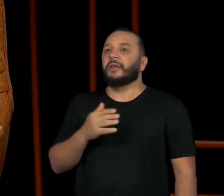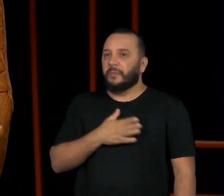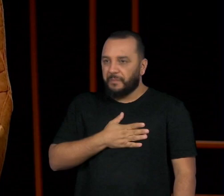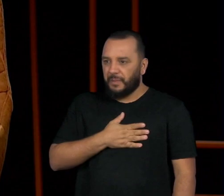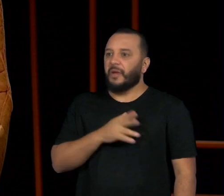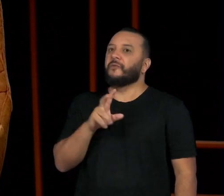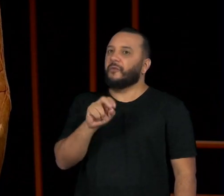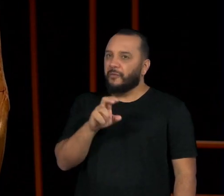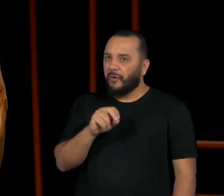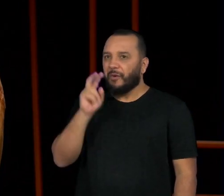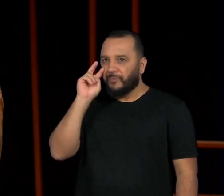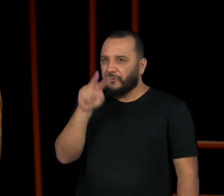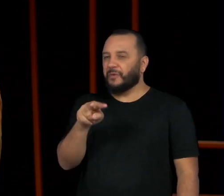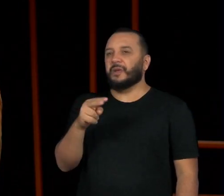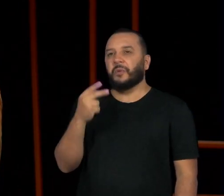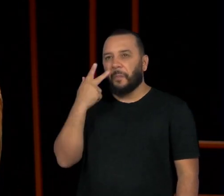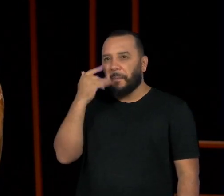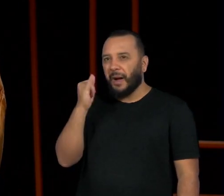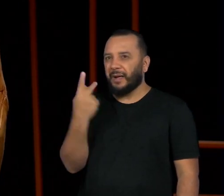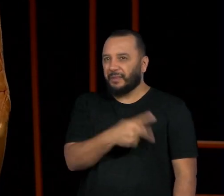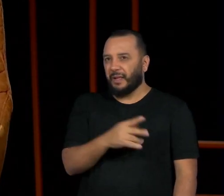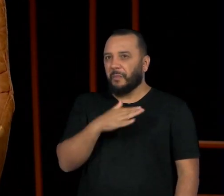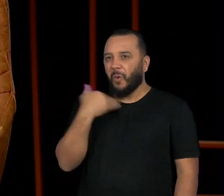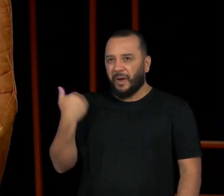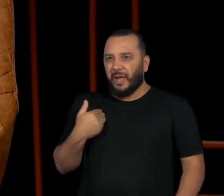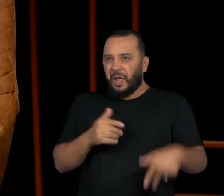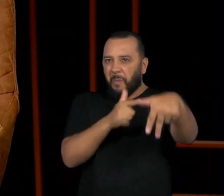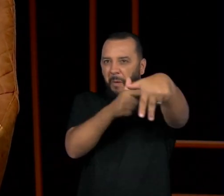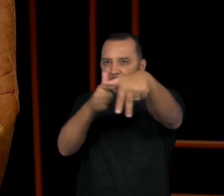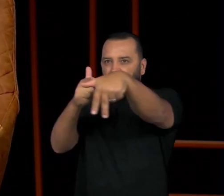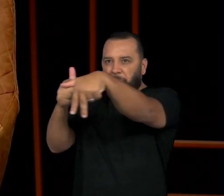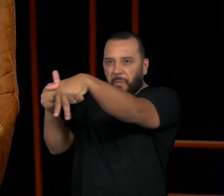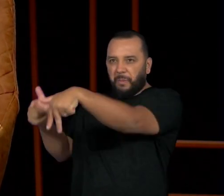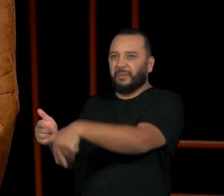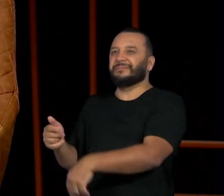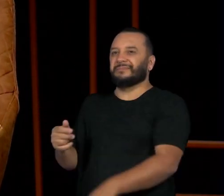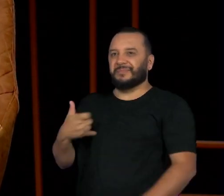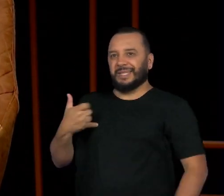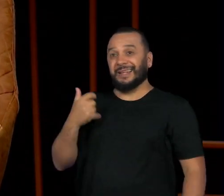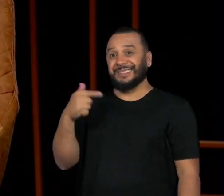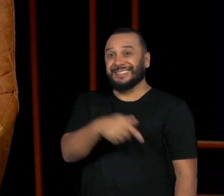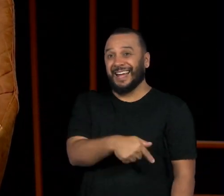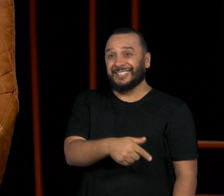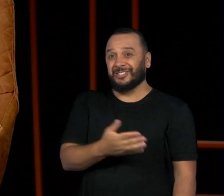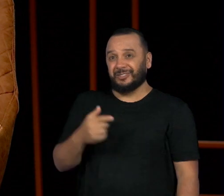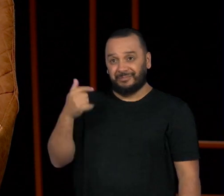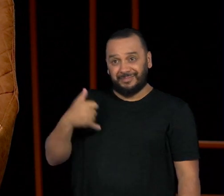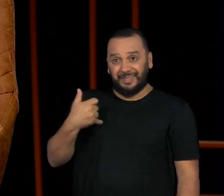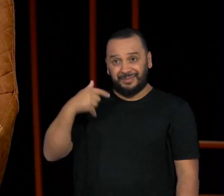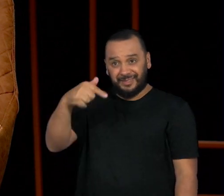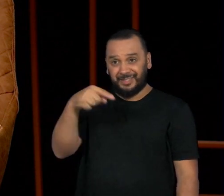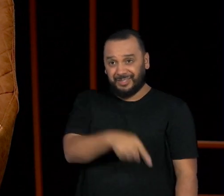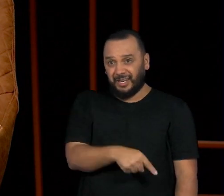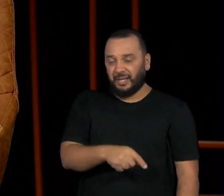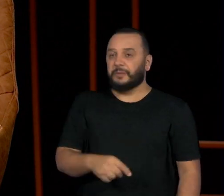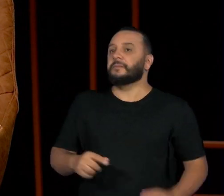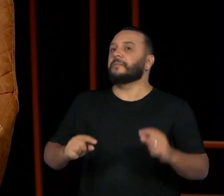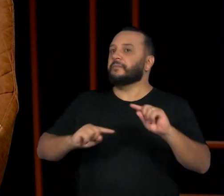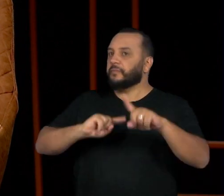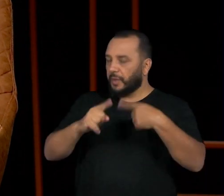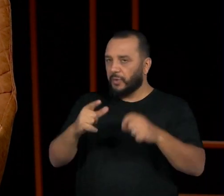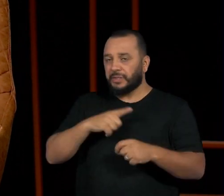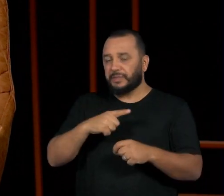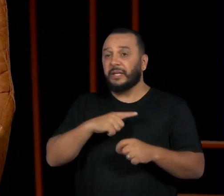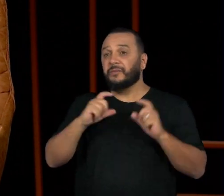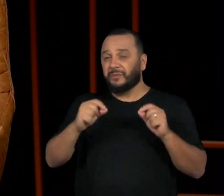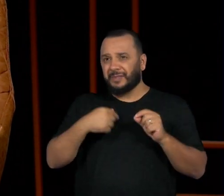assassinado, brutalmente fuzilado numa praça pública aos 7 anos de idade. Depois disso, ela teve uma bomba que caiu em